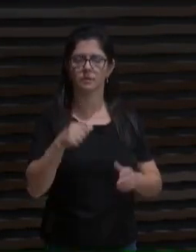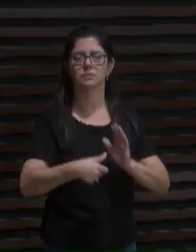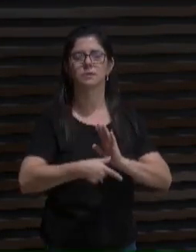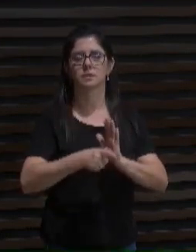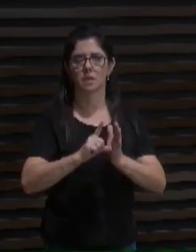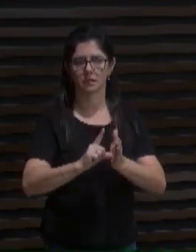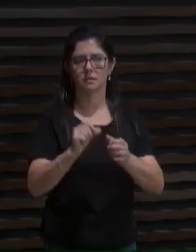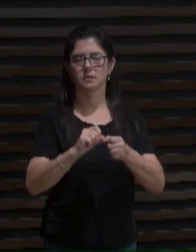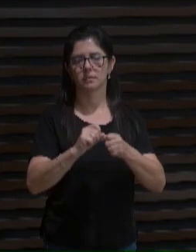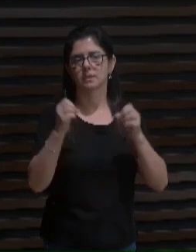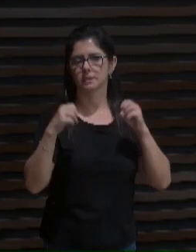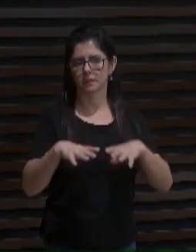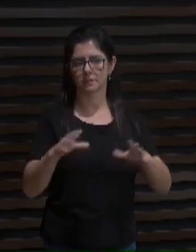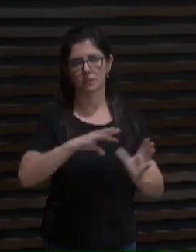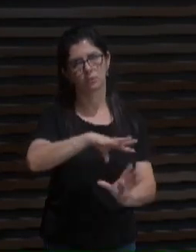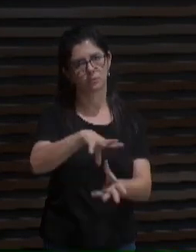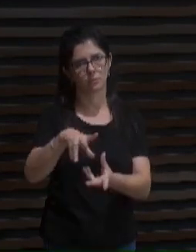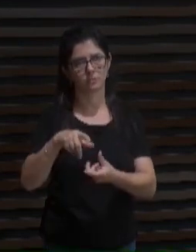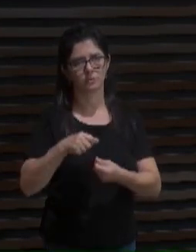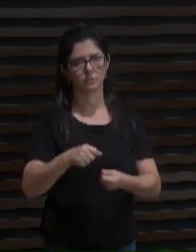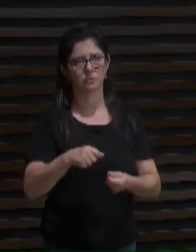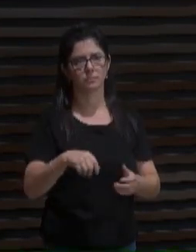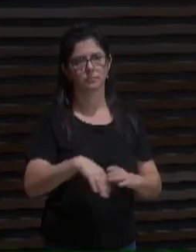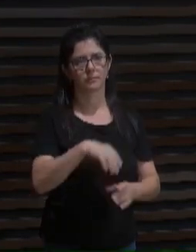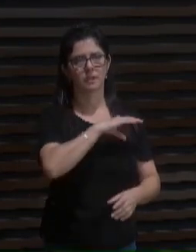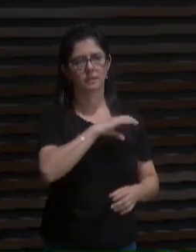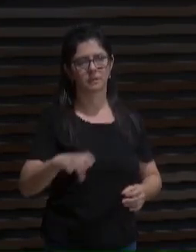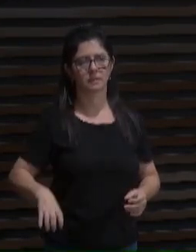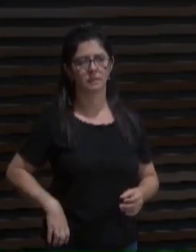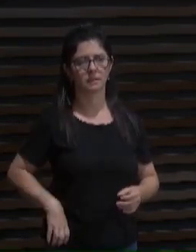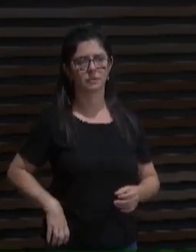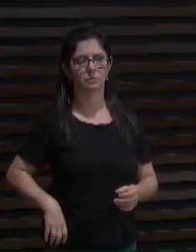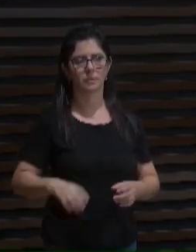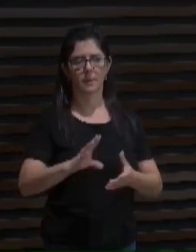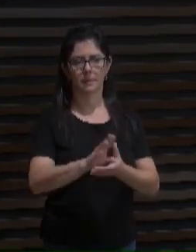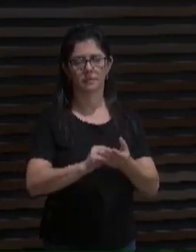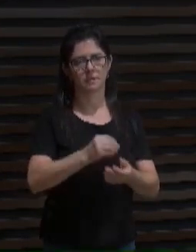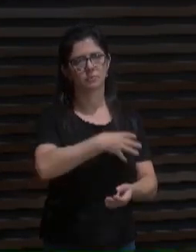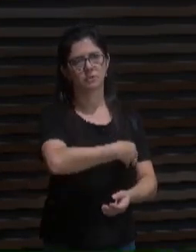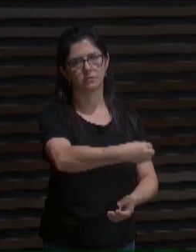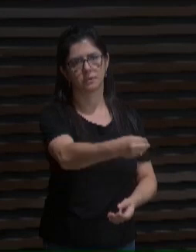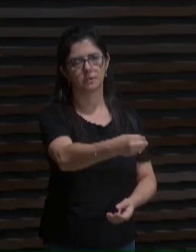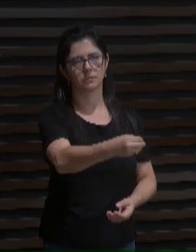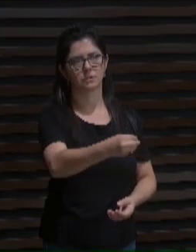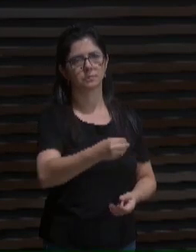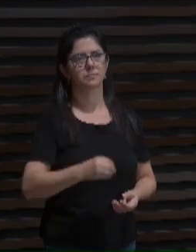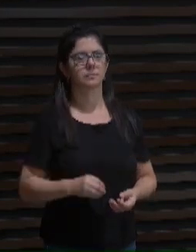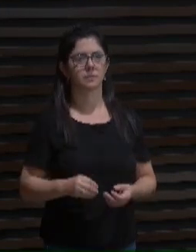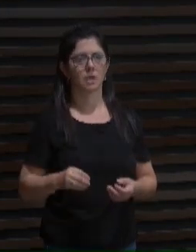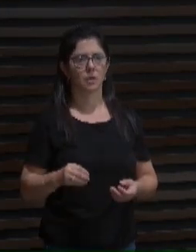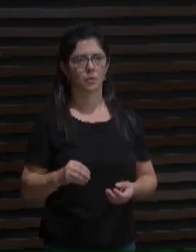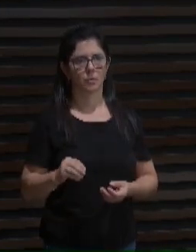antes da fundação do mundo em Cristo, para a adoção de filhos por meio de